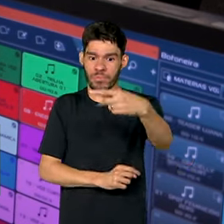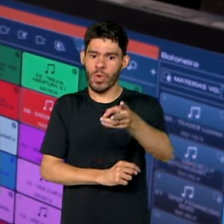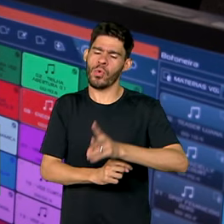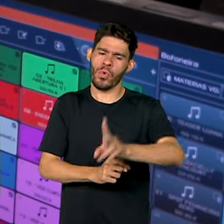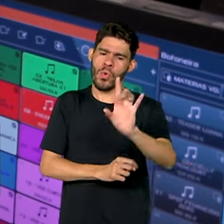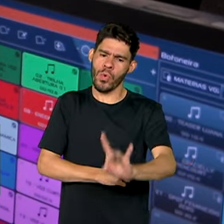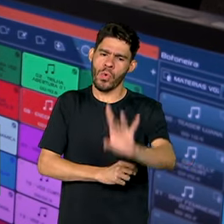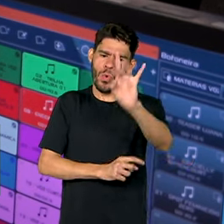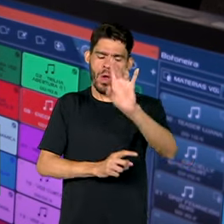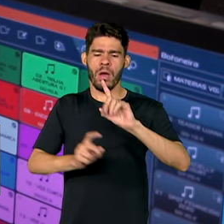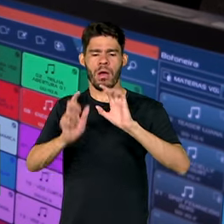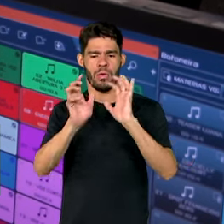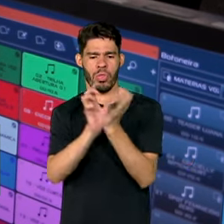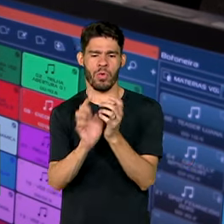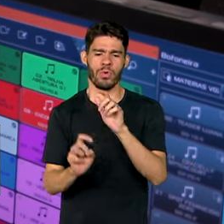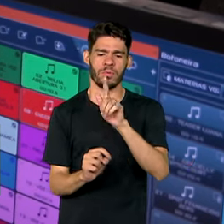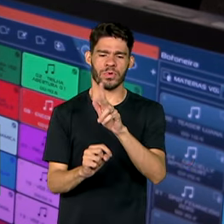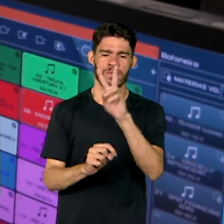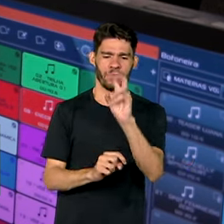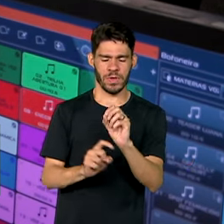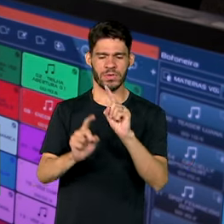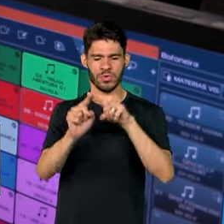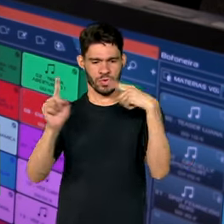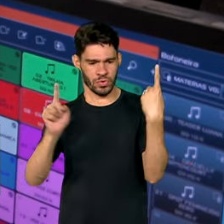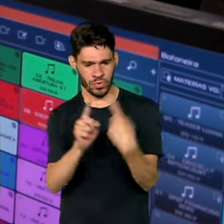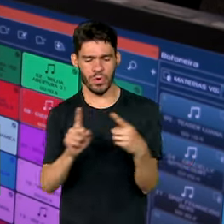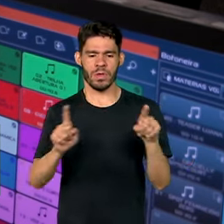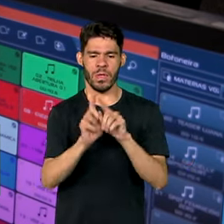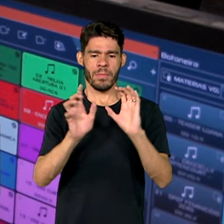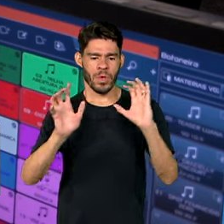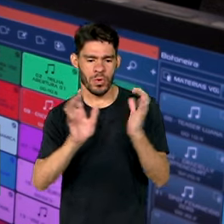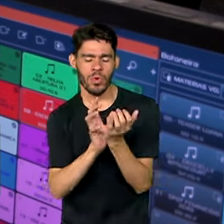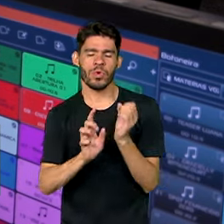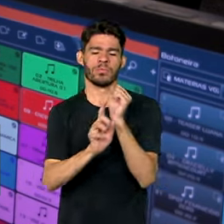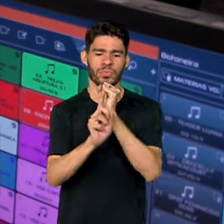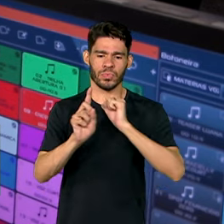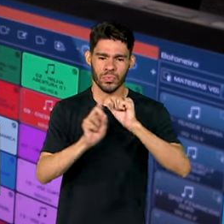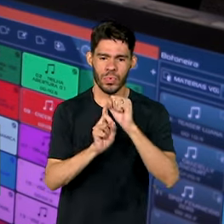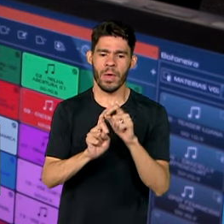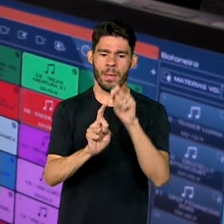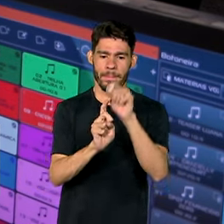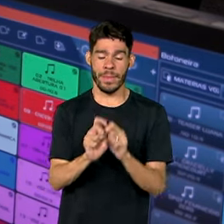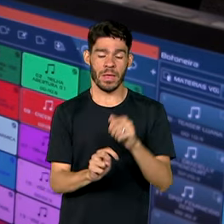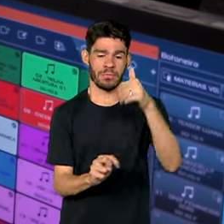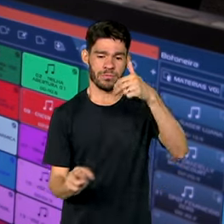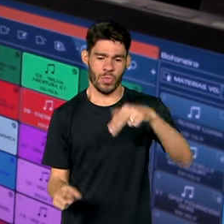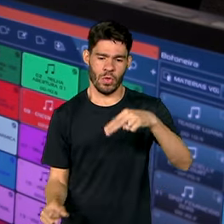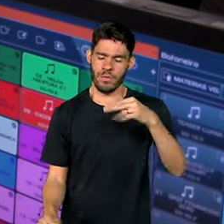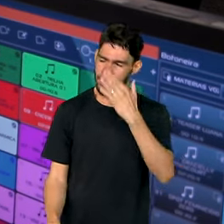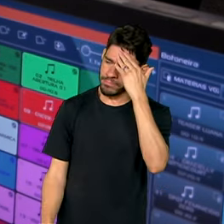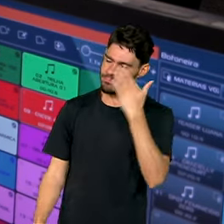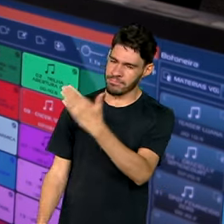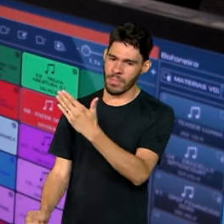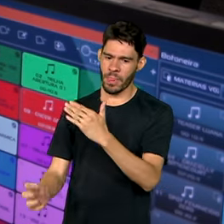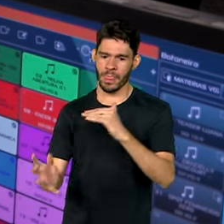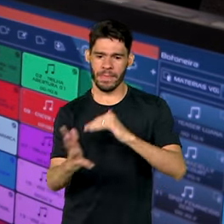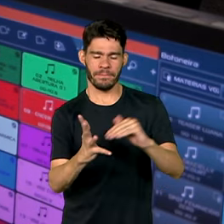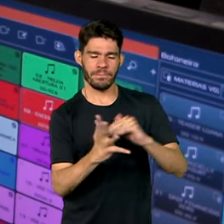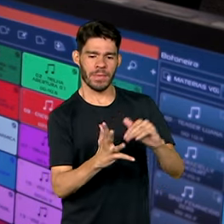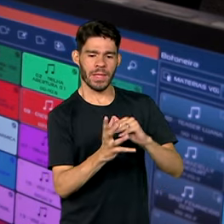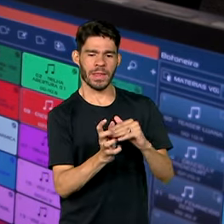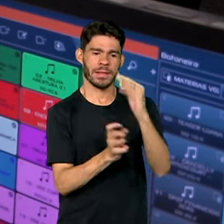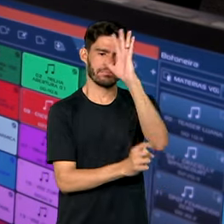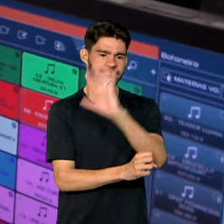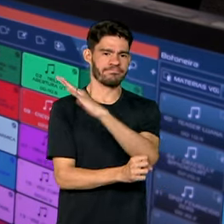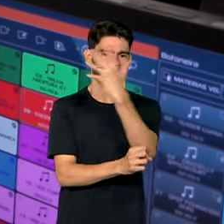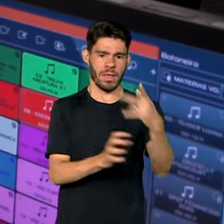durante a reunião do G20 G20 social e reunião de Cúpula do G20 em novembro queria muito agradecer a secretária Nacional de mudança do